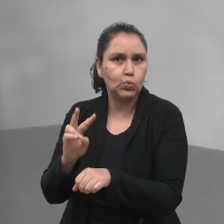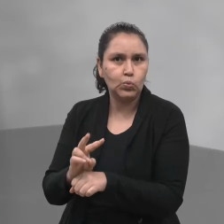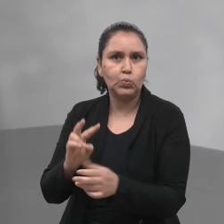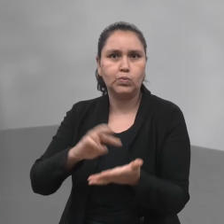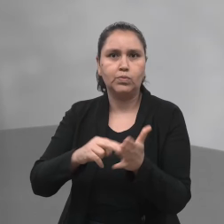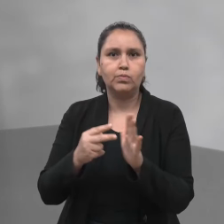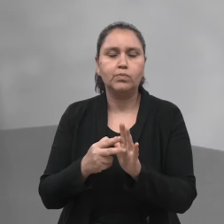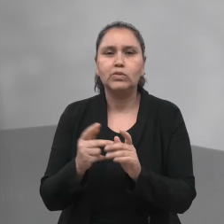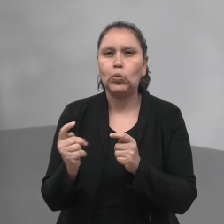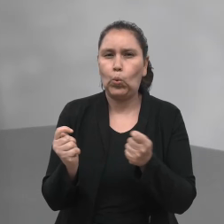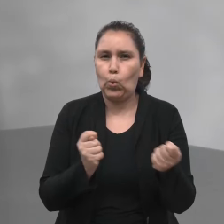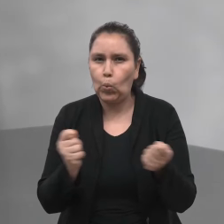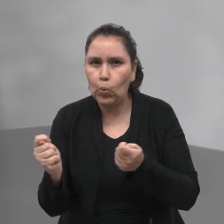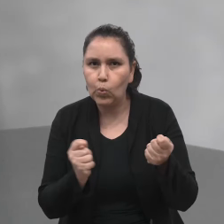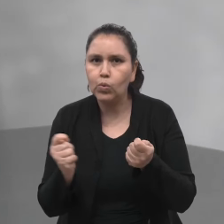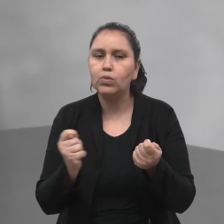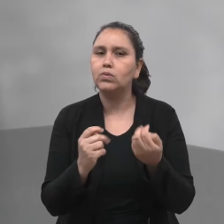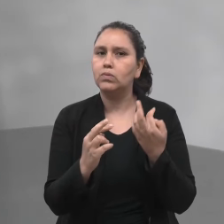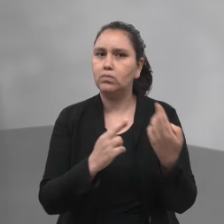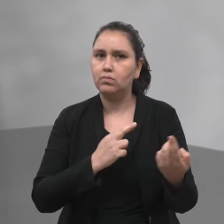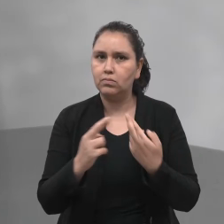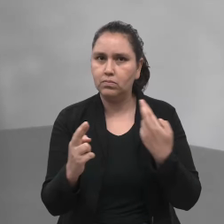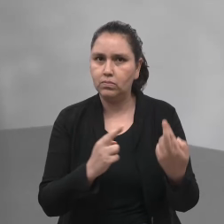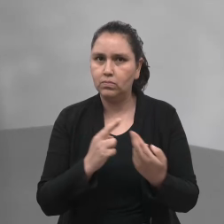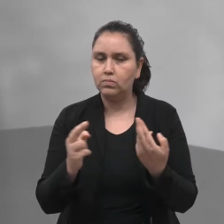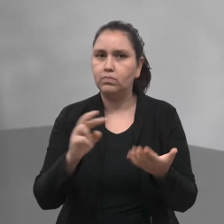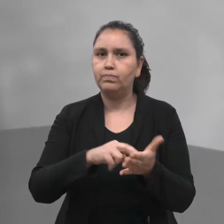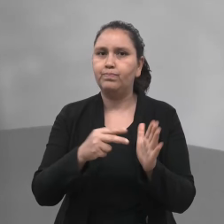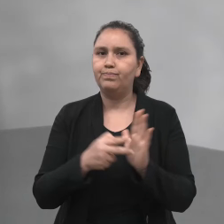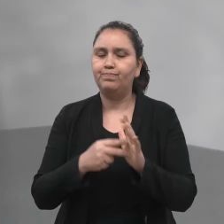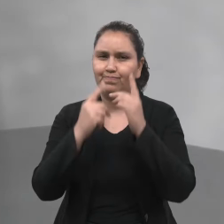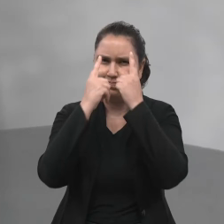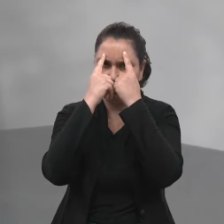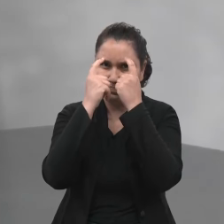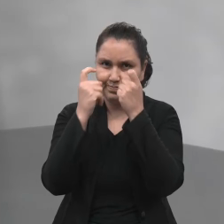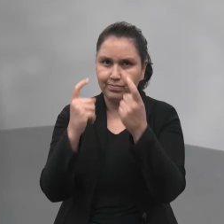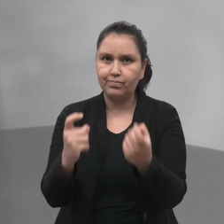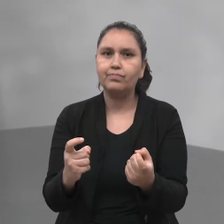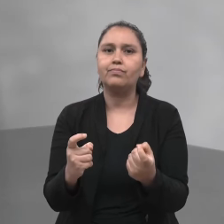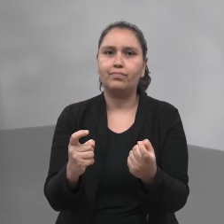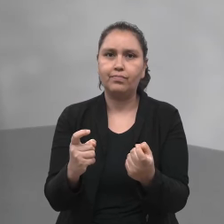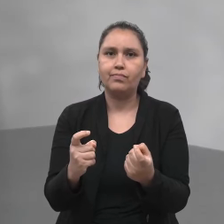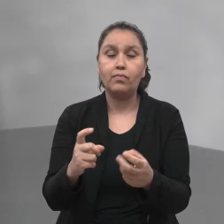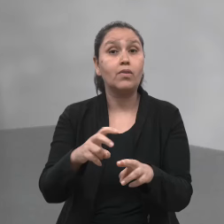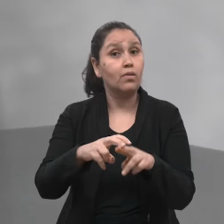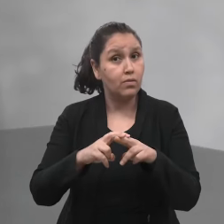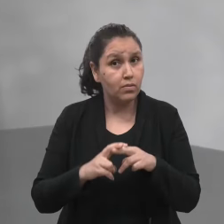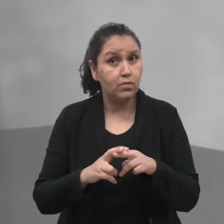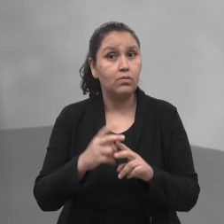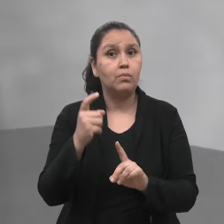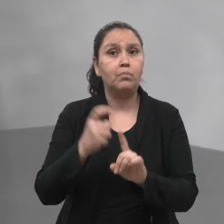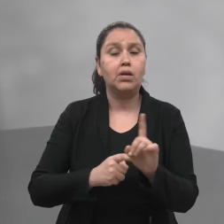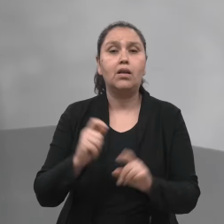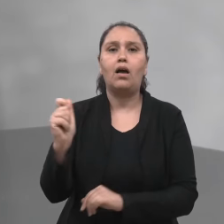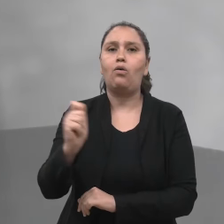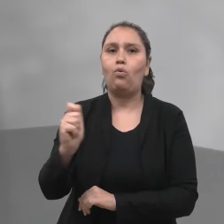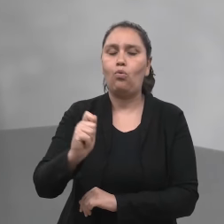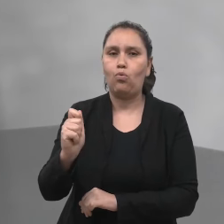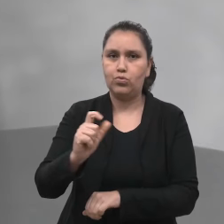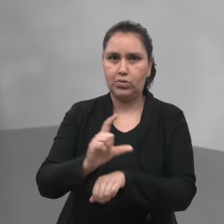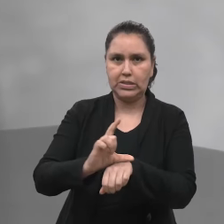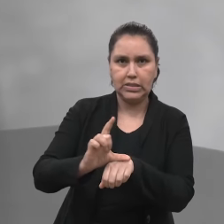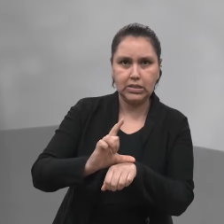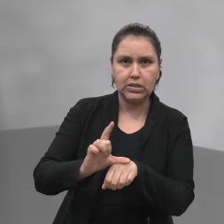se transforma em controle e o relacionamento passa a ser marcado pela violência. Neste agosto lilás, mês